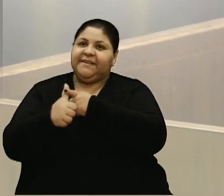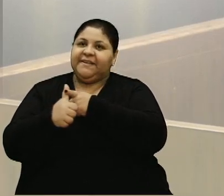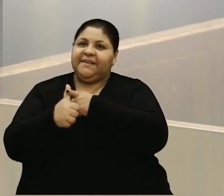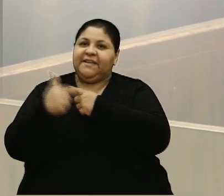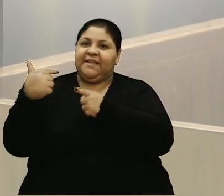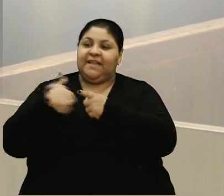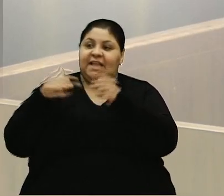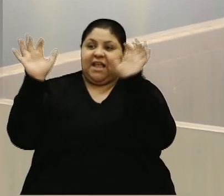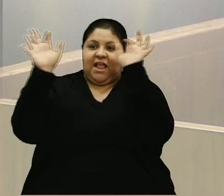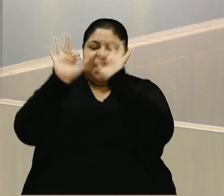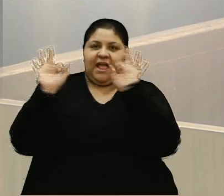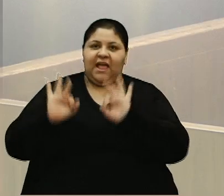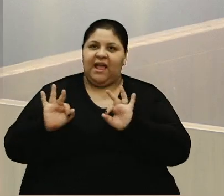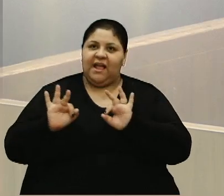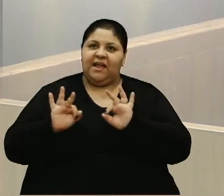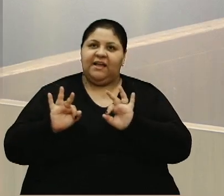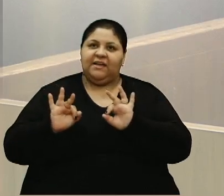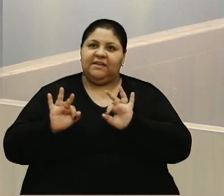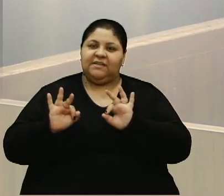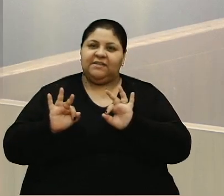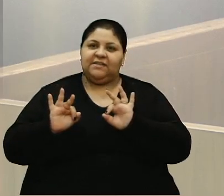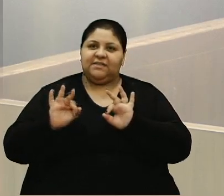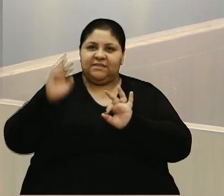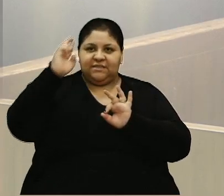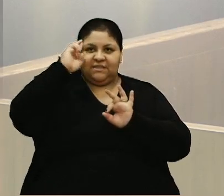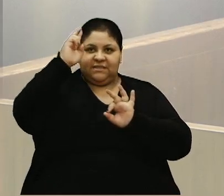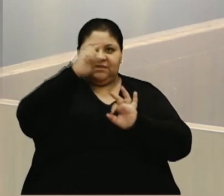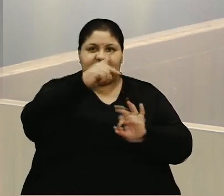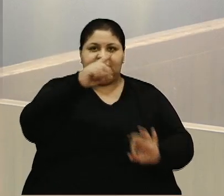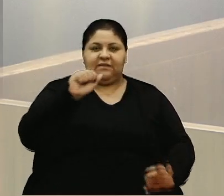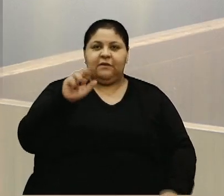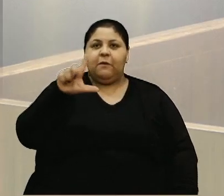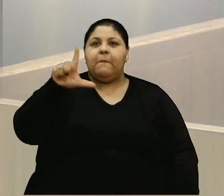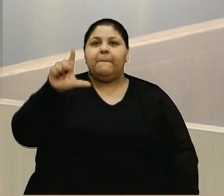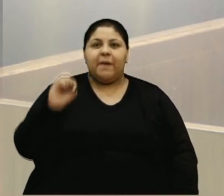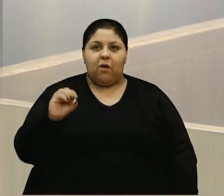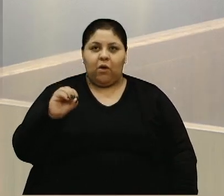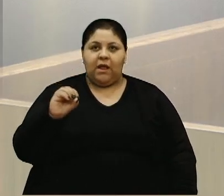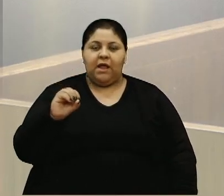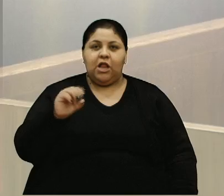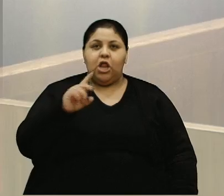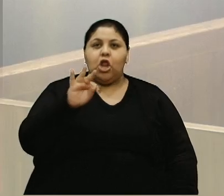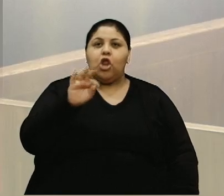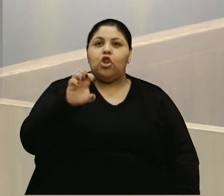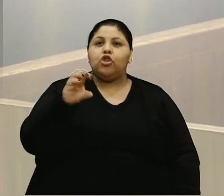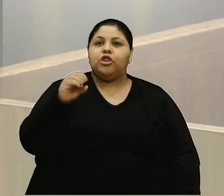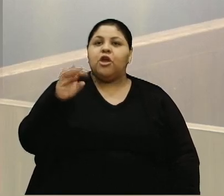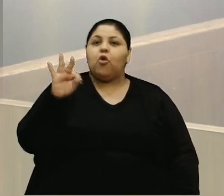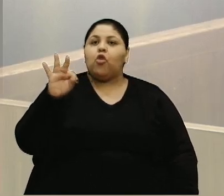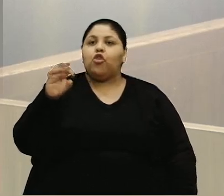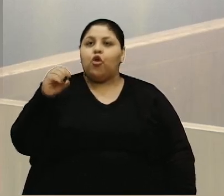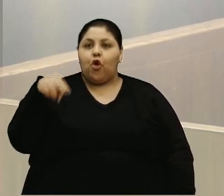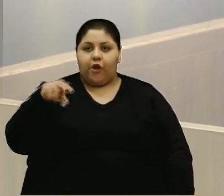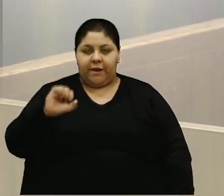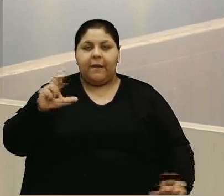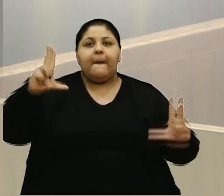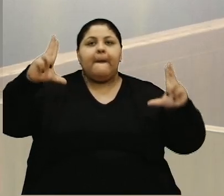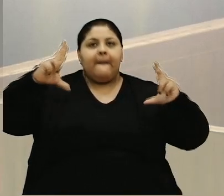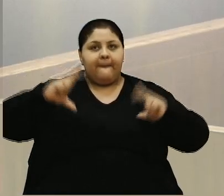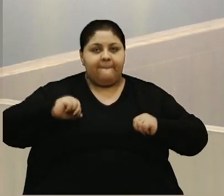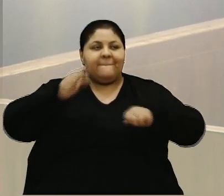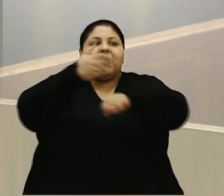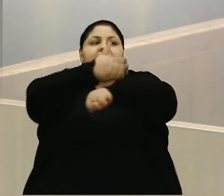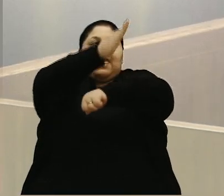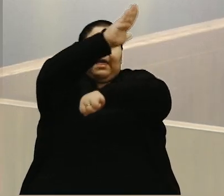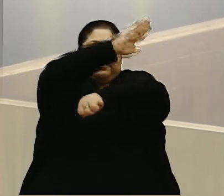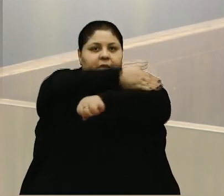fico muito feliz pela diretora Paula, do Teutônio, que a escola merece a cobertura da